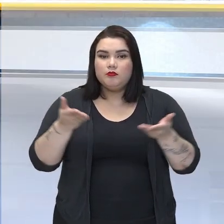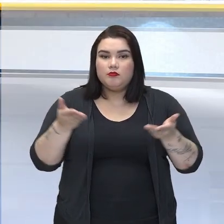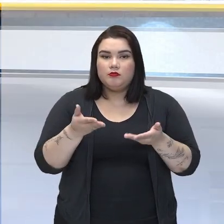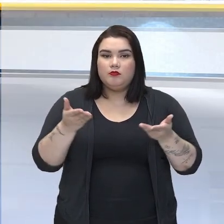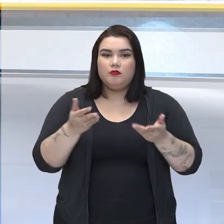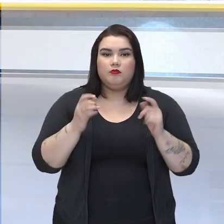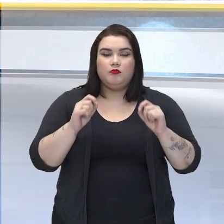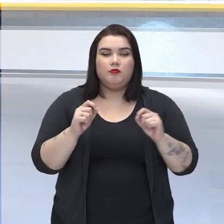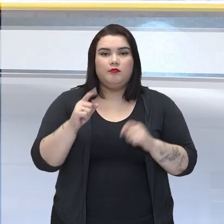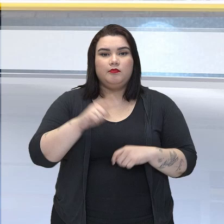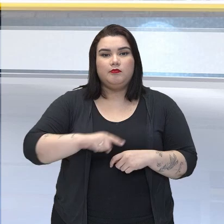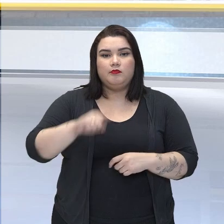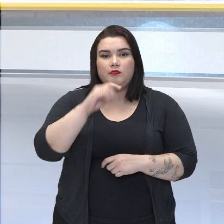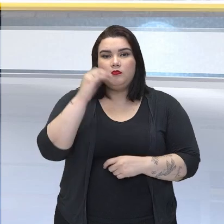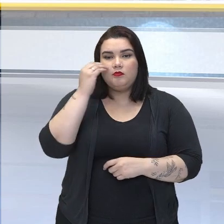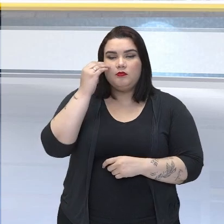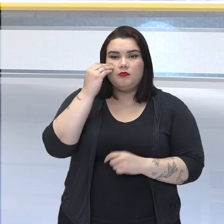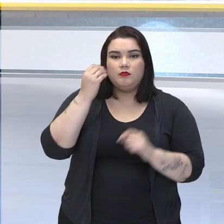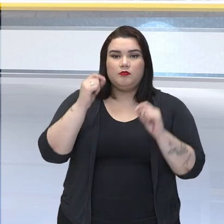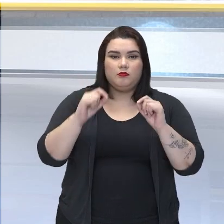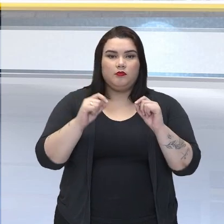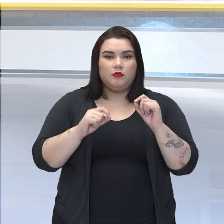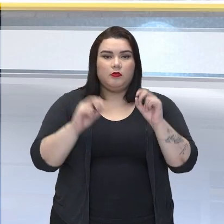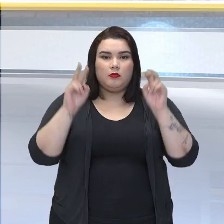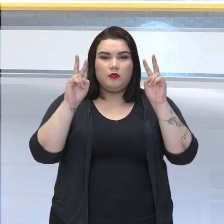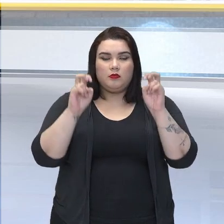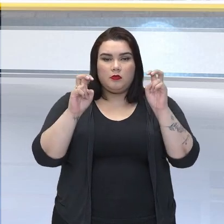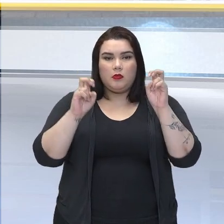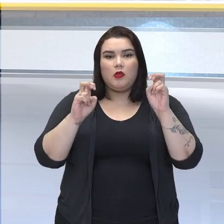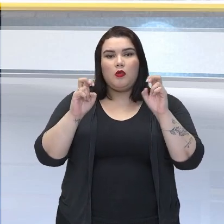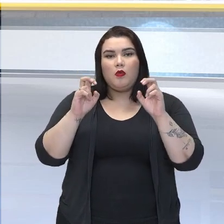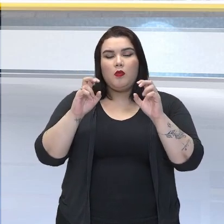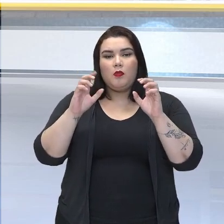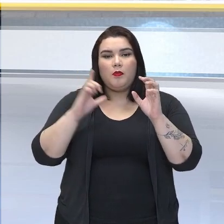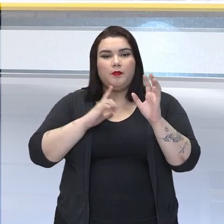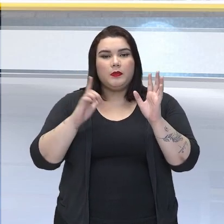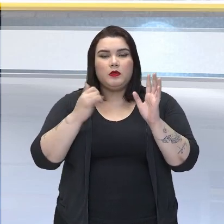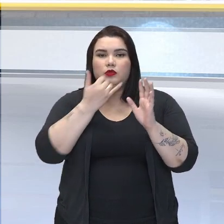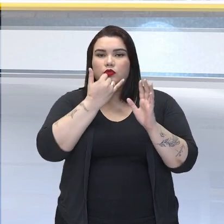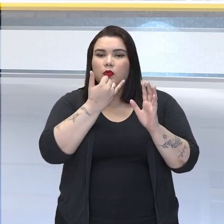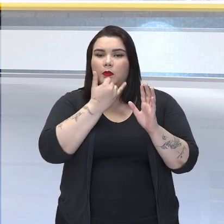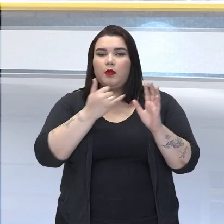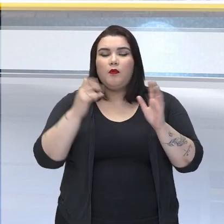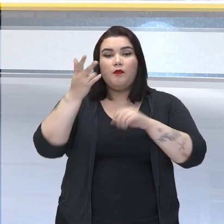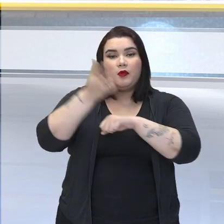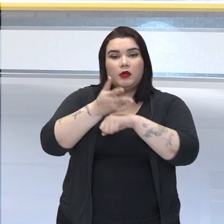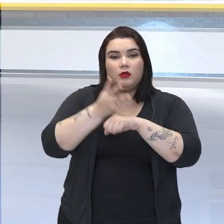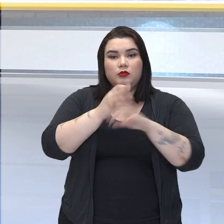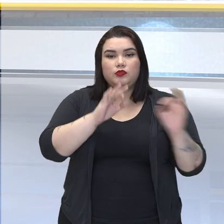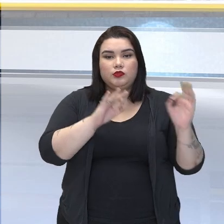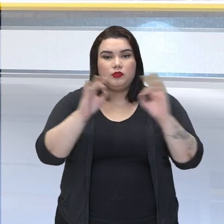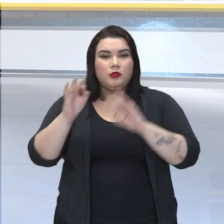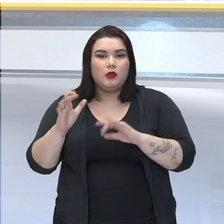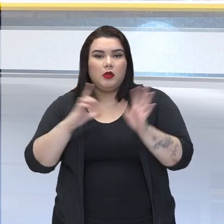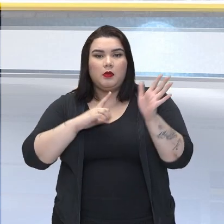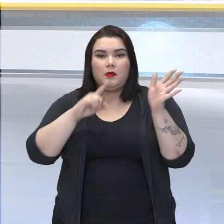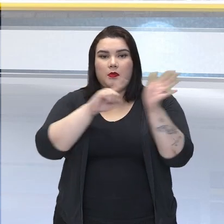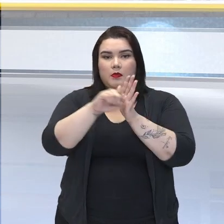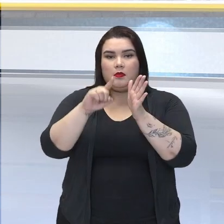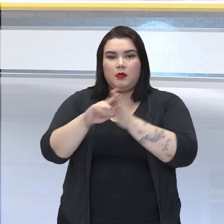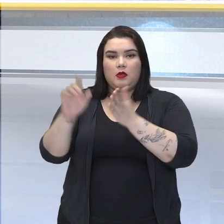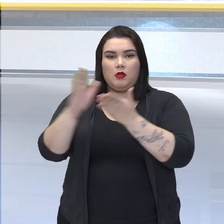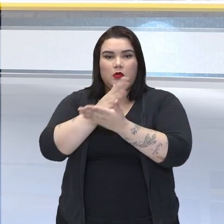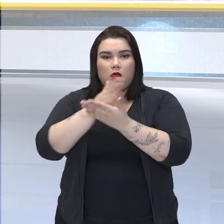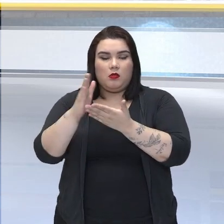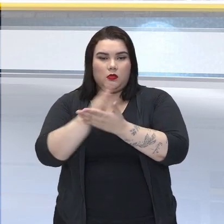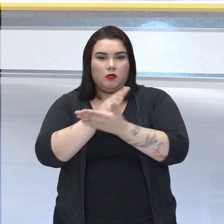vocês acompanhem o pequeno trecho de vídeo em que nós fizemos uma pergunta para alguns